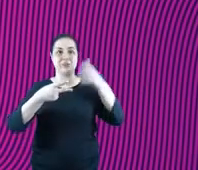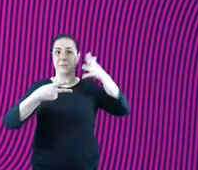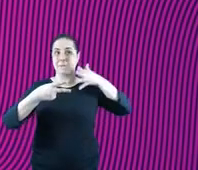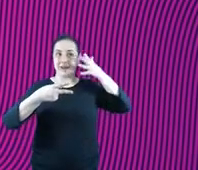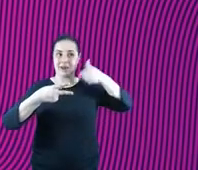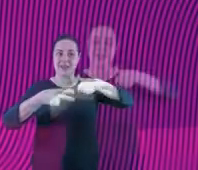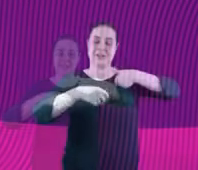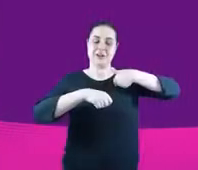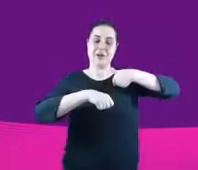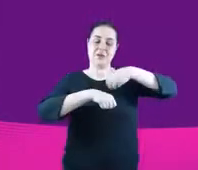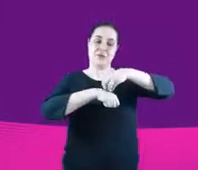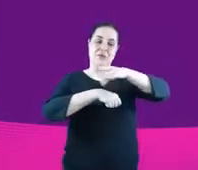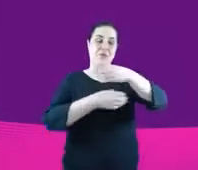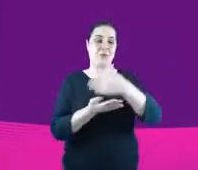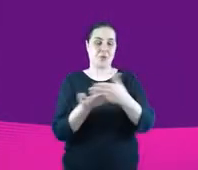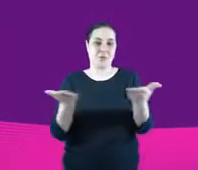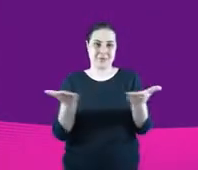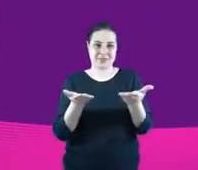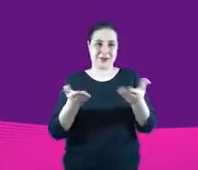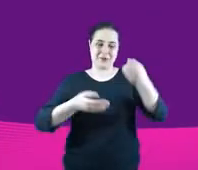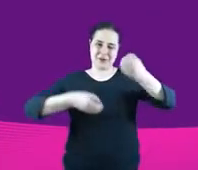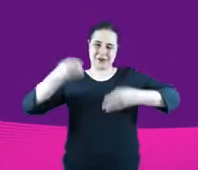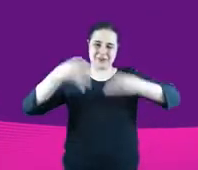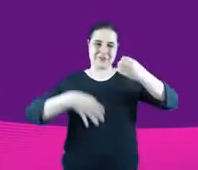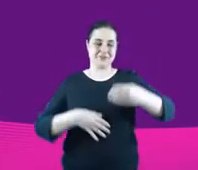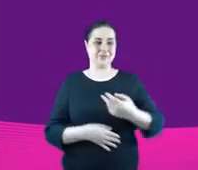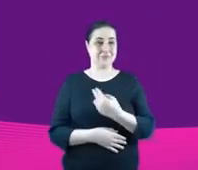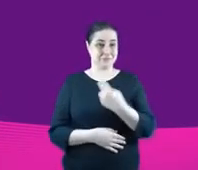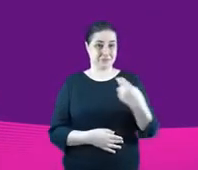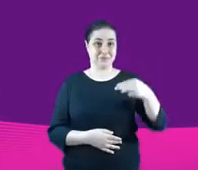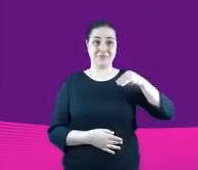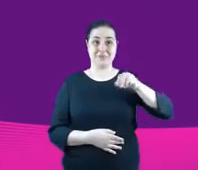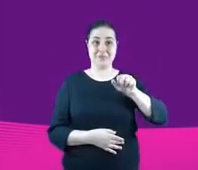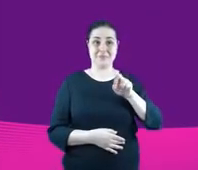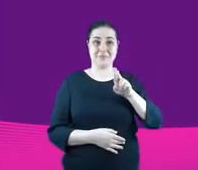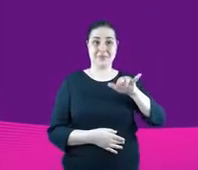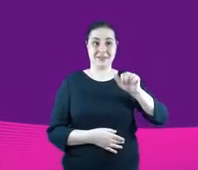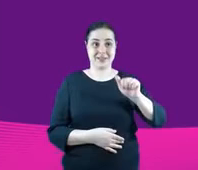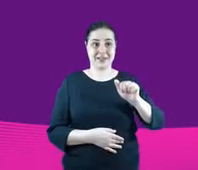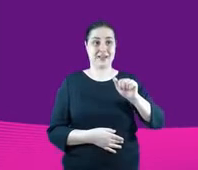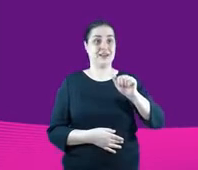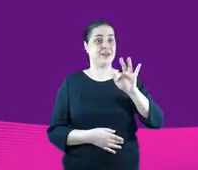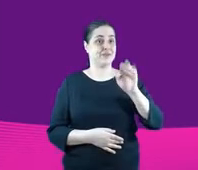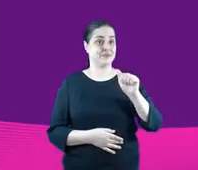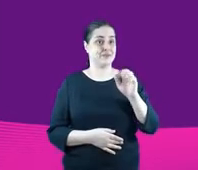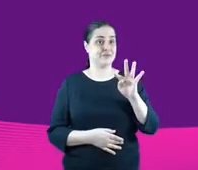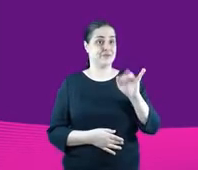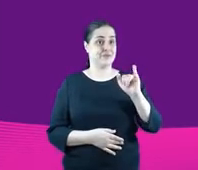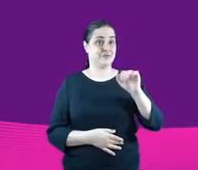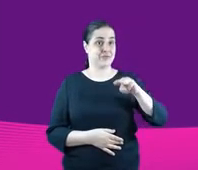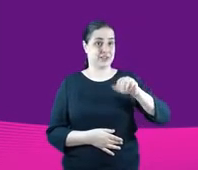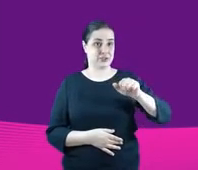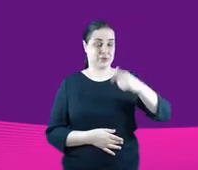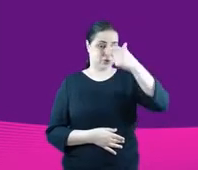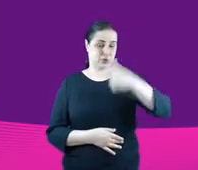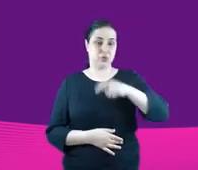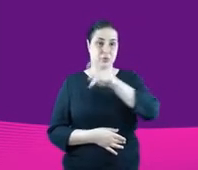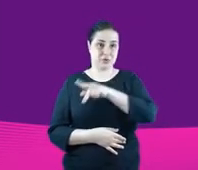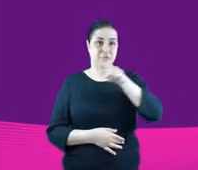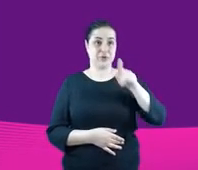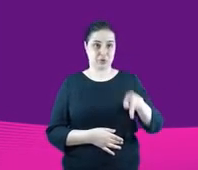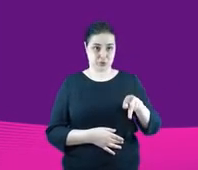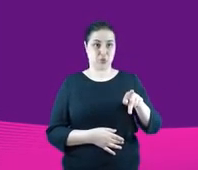agora. Bom, meu nome é Maria de Fátima Dias Gauí, eu sou professora de Oncologia Clínica da UFRJ, médica